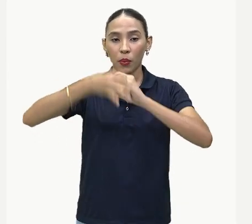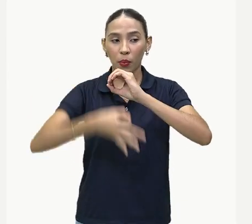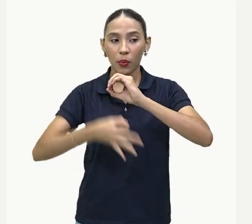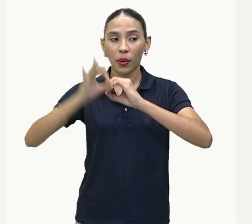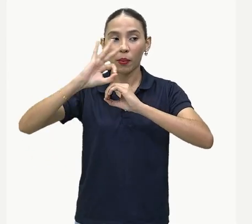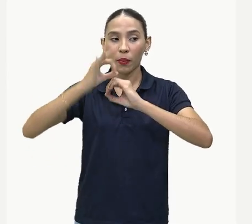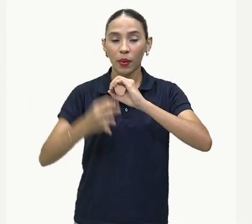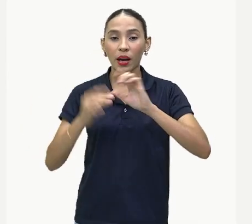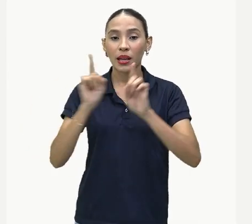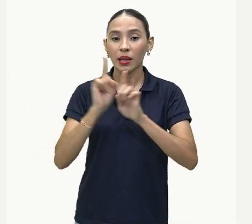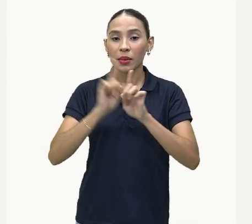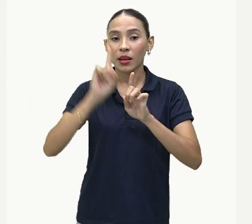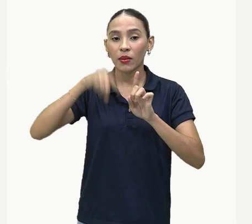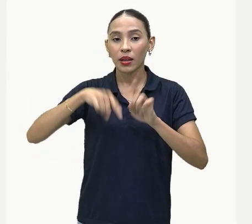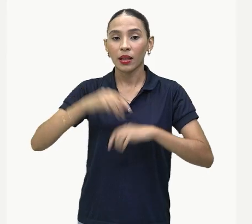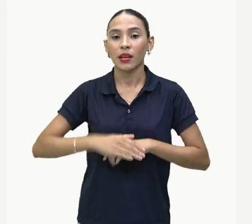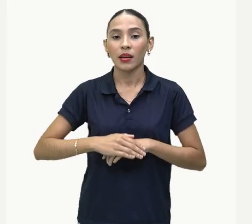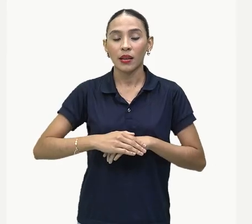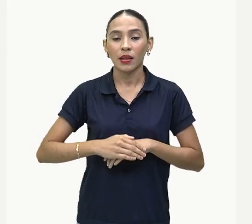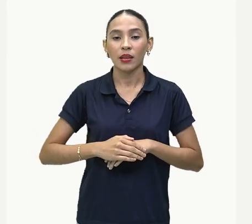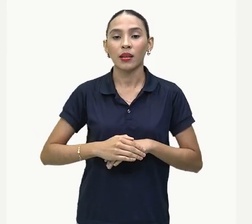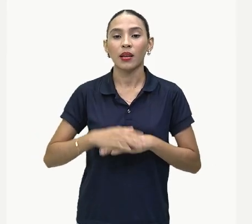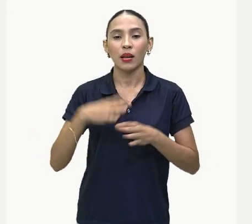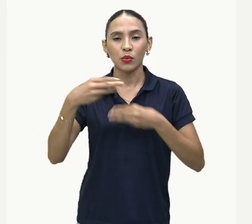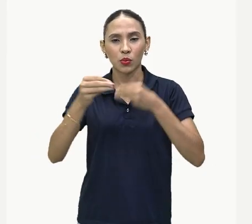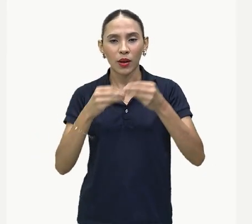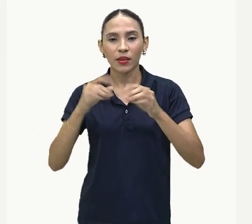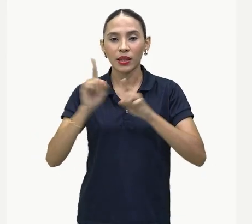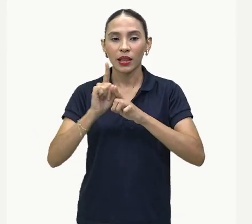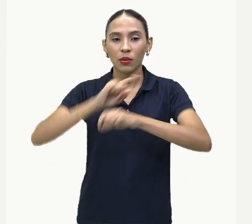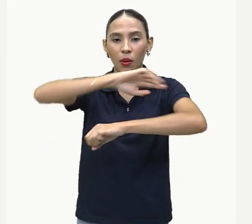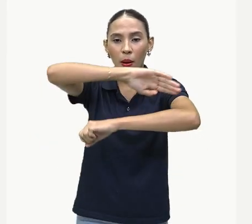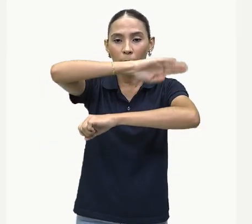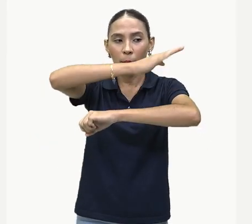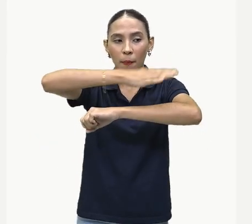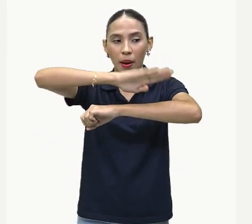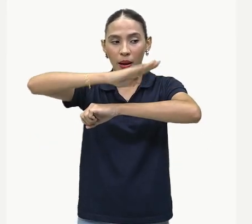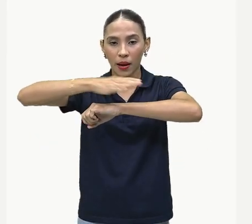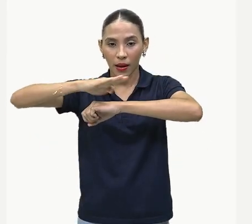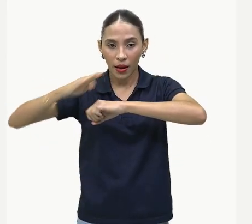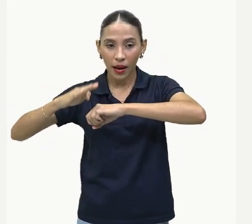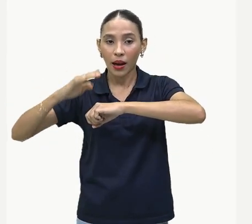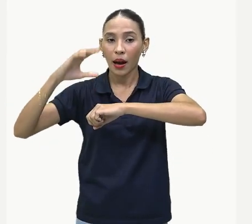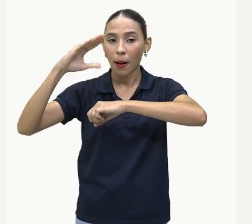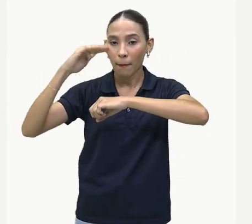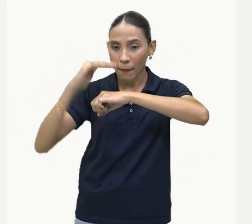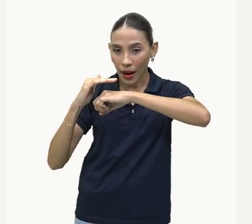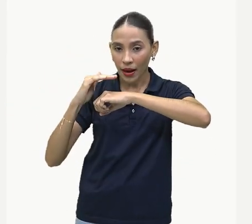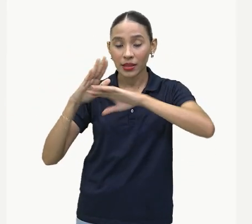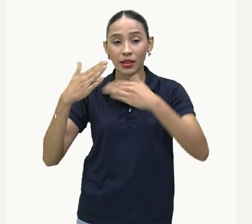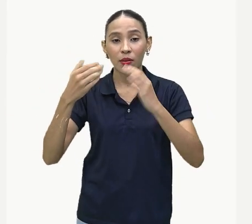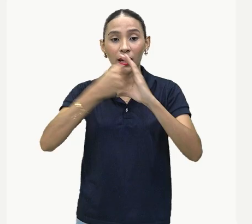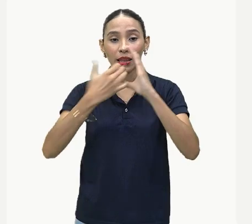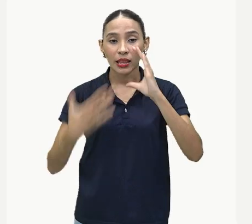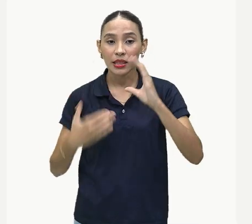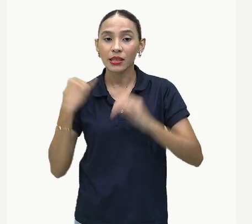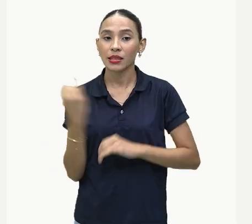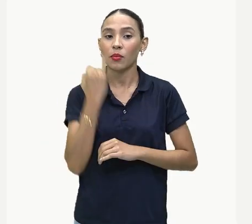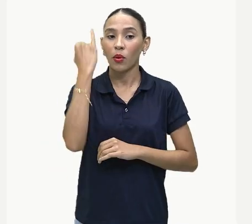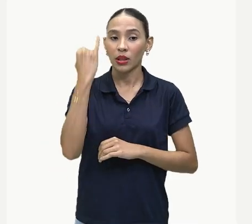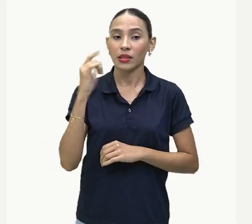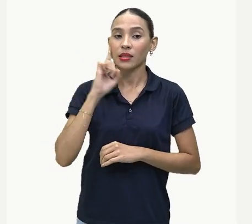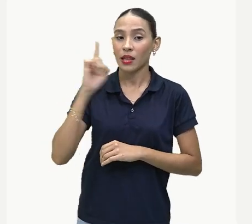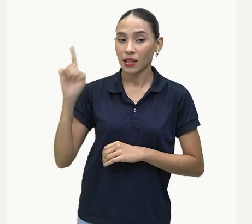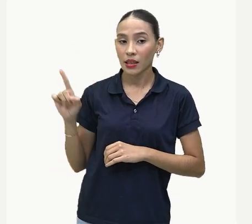elas são suaves, com colinas baixas. Então, nós temos aí características